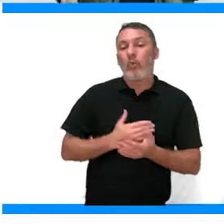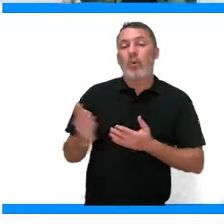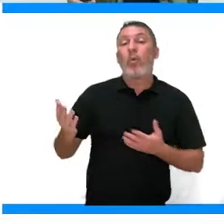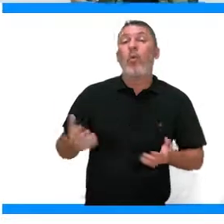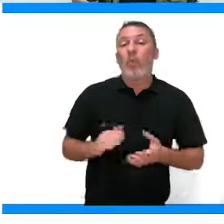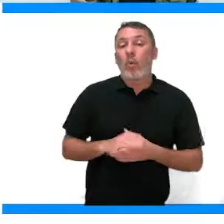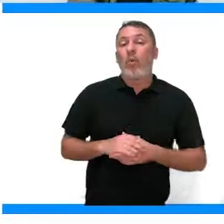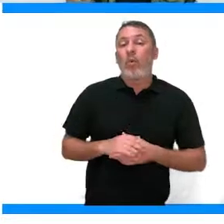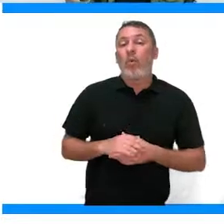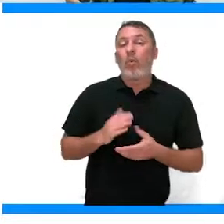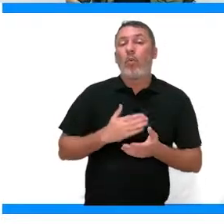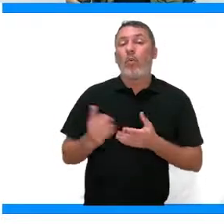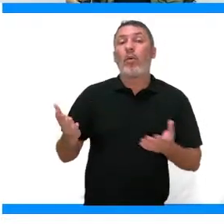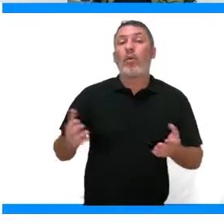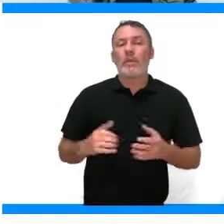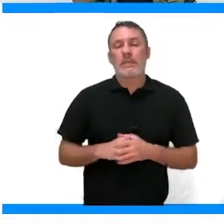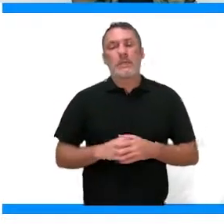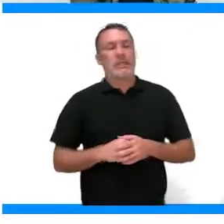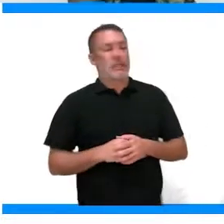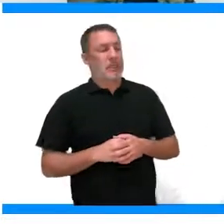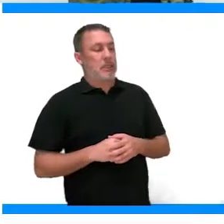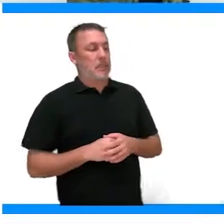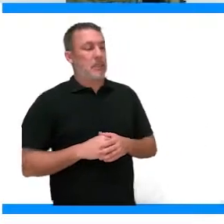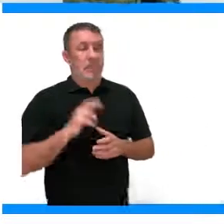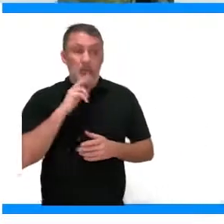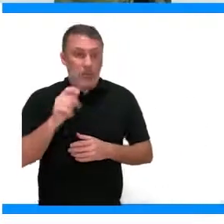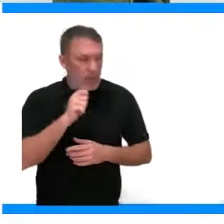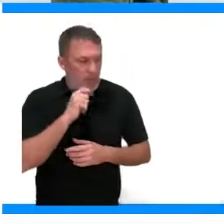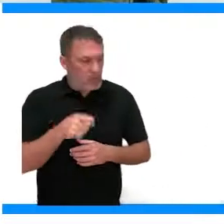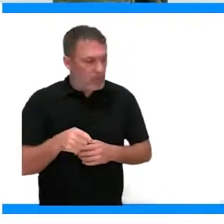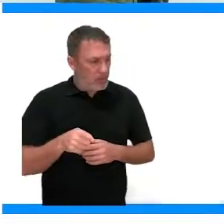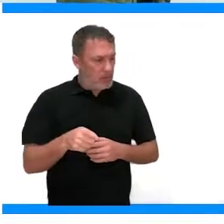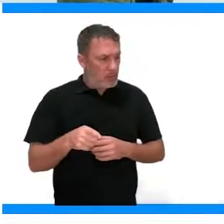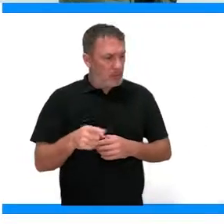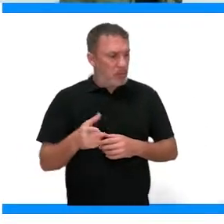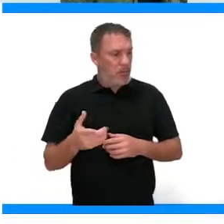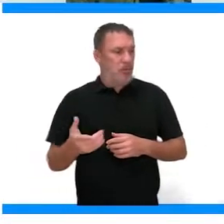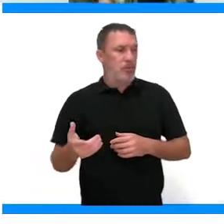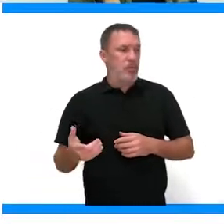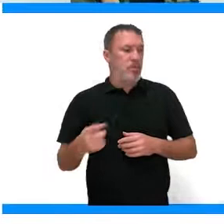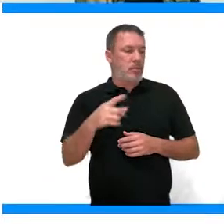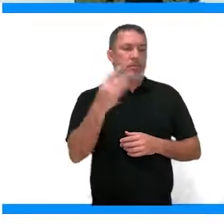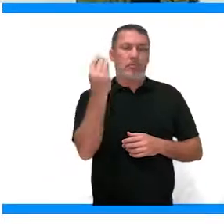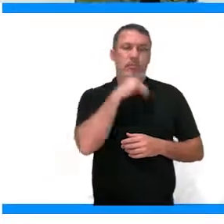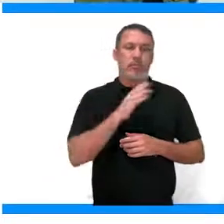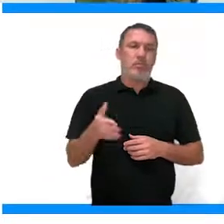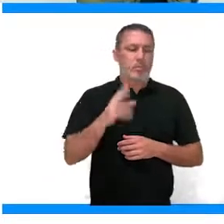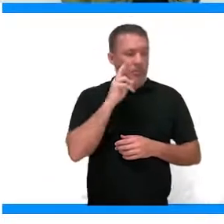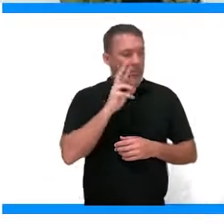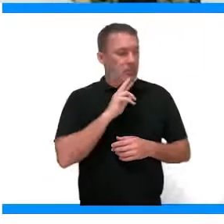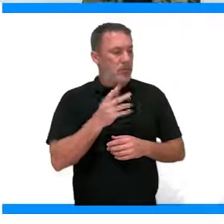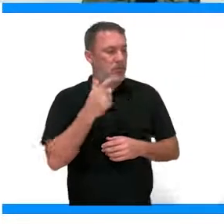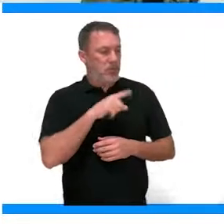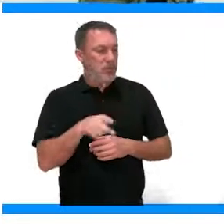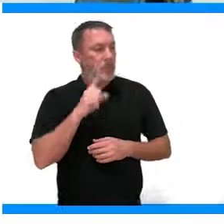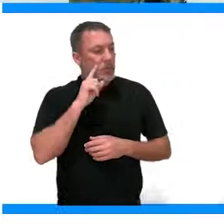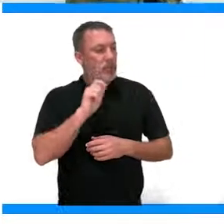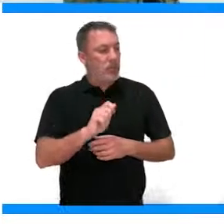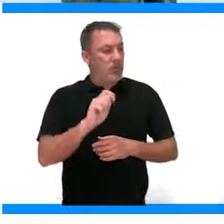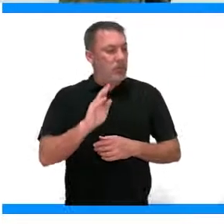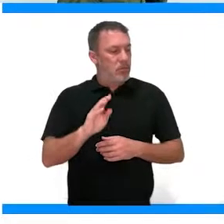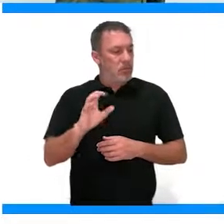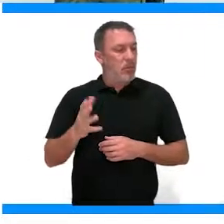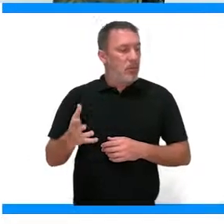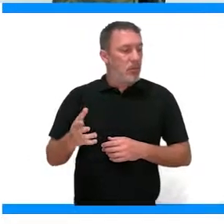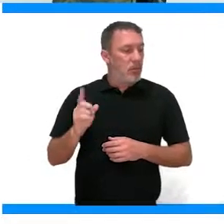começar? Qual o bairro que nós vamos começar? Ih, rapaz, não coloquei a resposta, não? Mas aí você, hackeando, vamos voltar lá. Qual o bairro que a gente vai